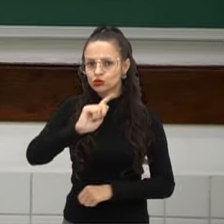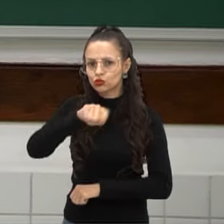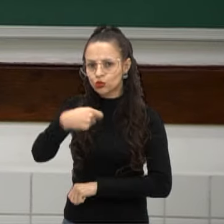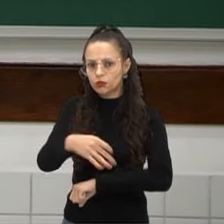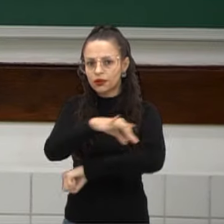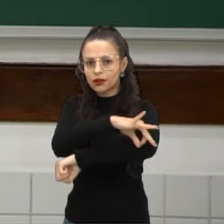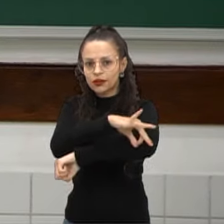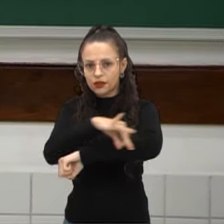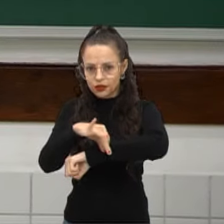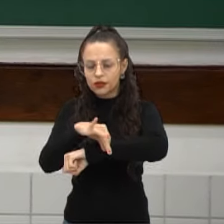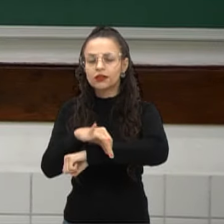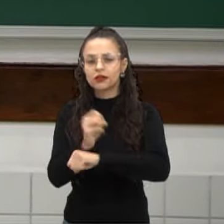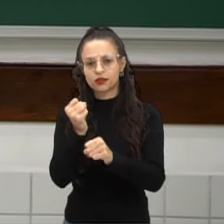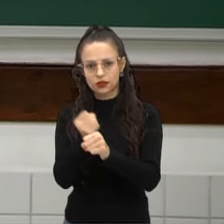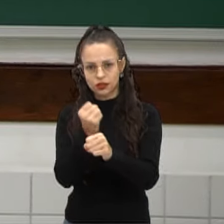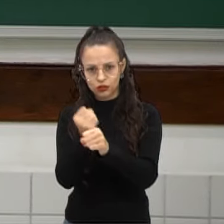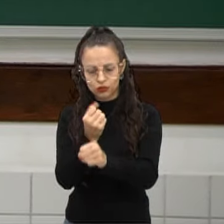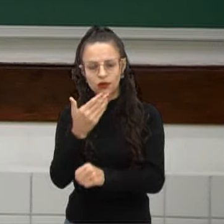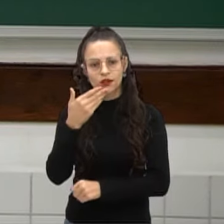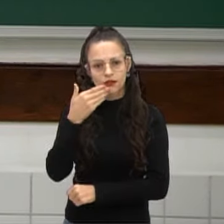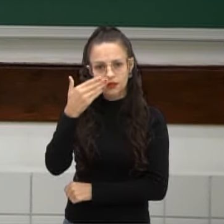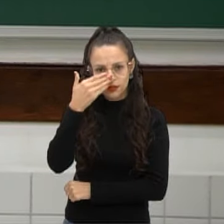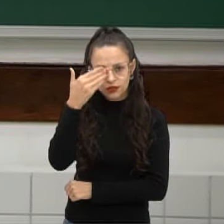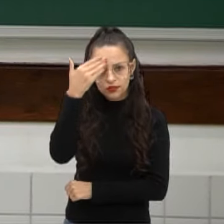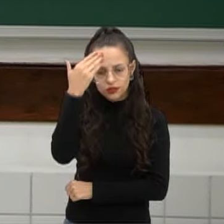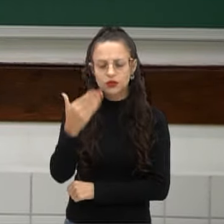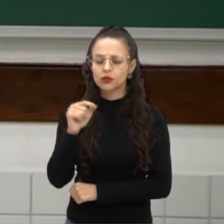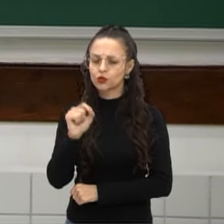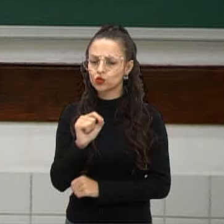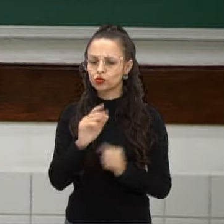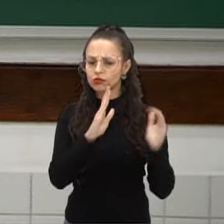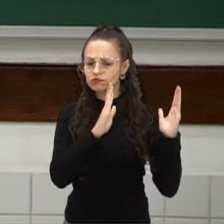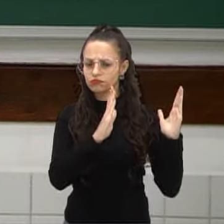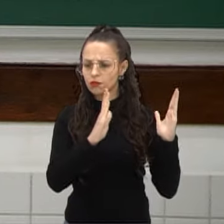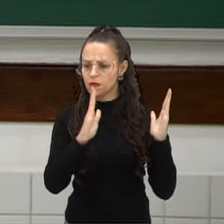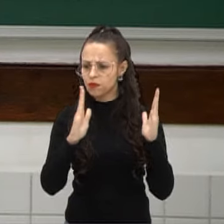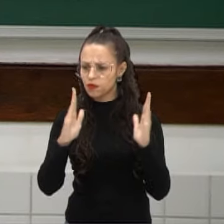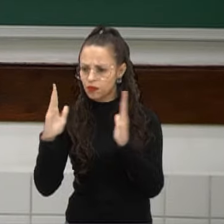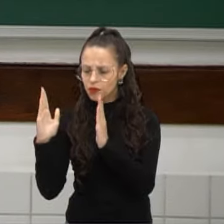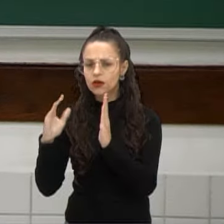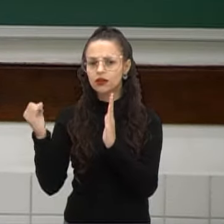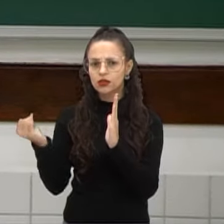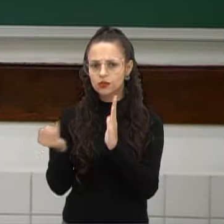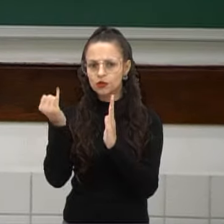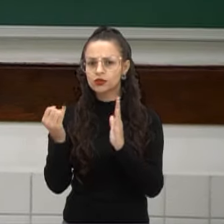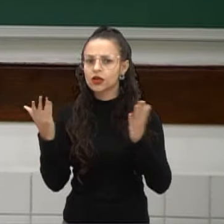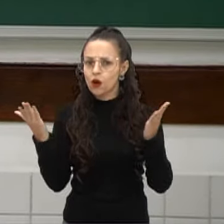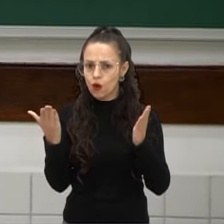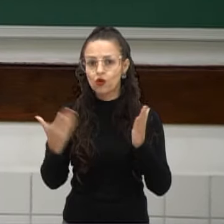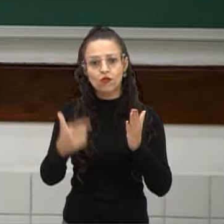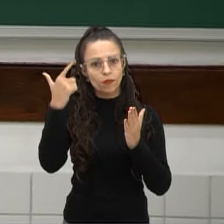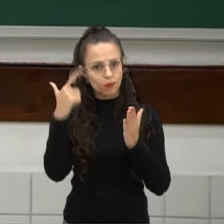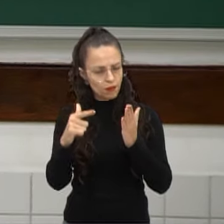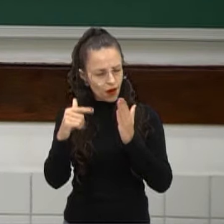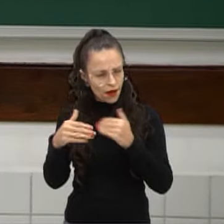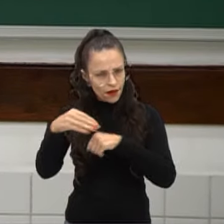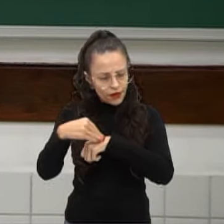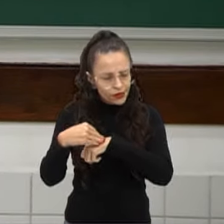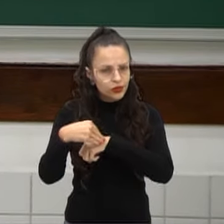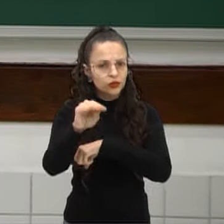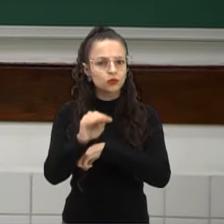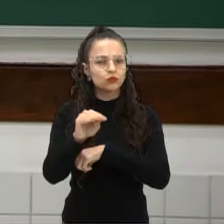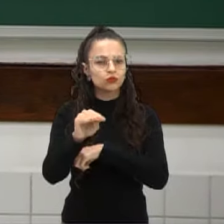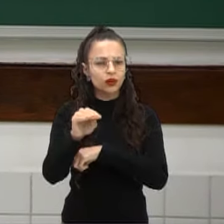arquitetura islâmica, né? O quanto que ela é importante. Então a gente passou por diversos momentos da arquitetura e hoje a gente vai falar mais um pouquinho, para enriquecer